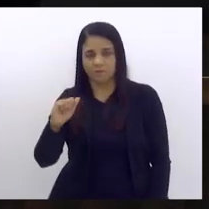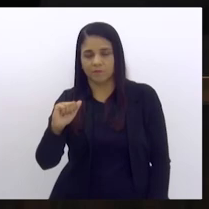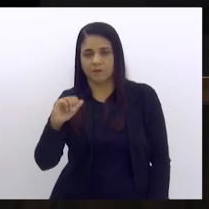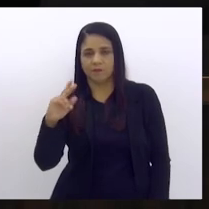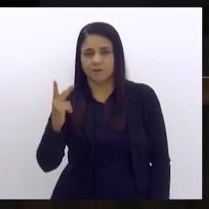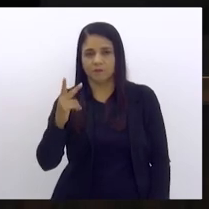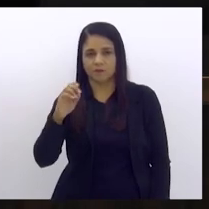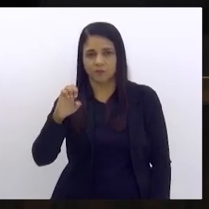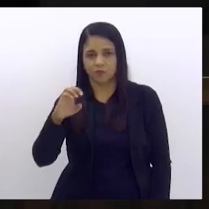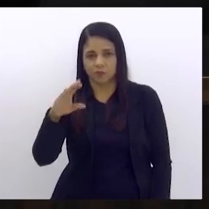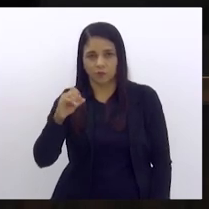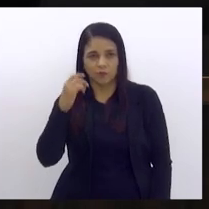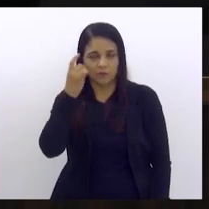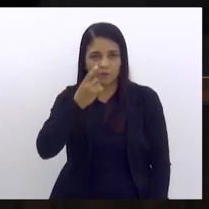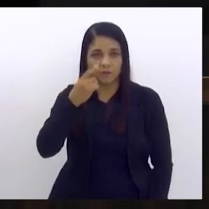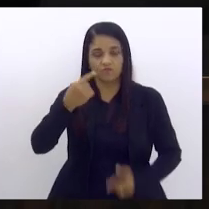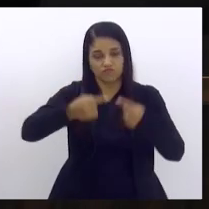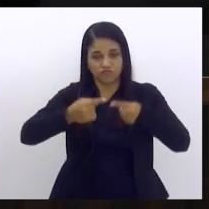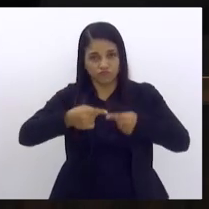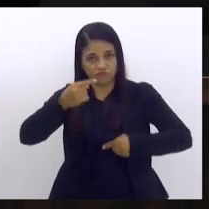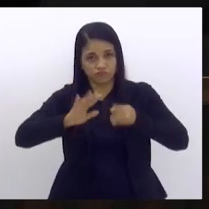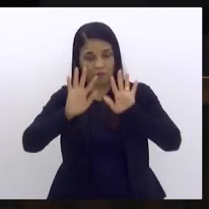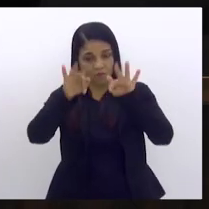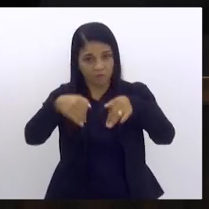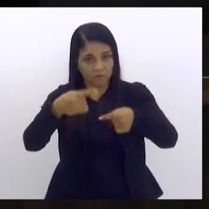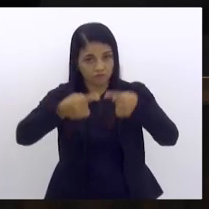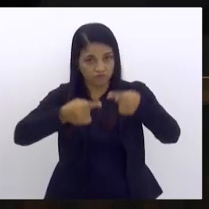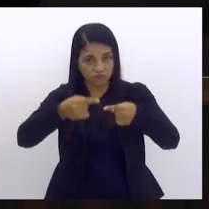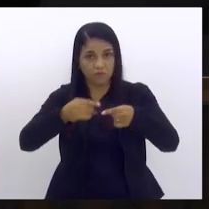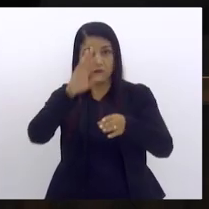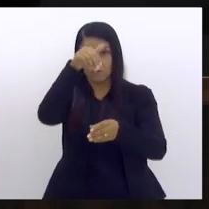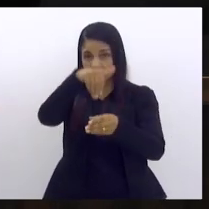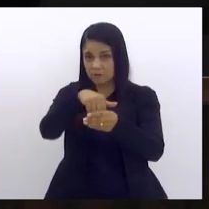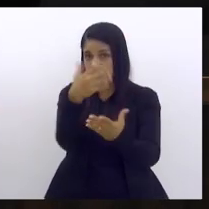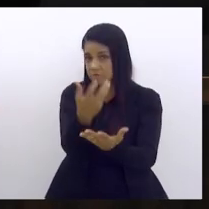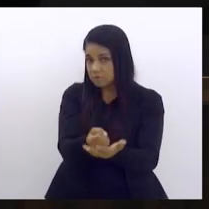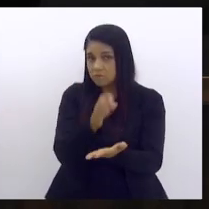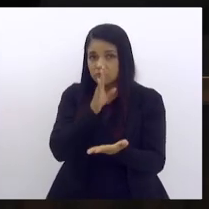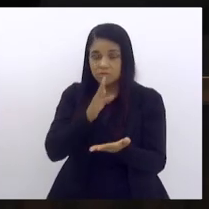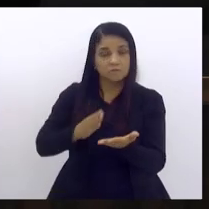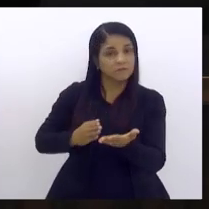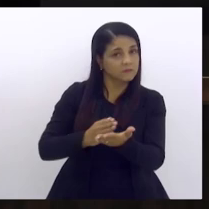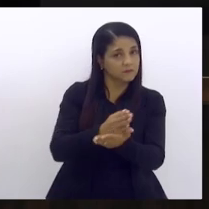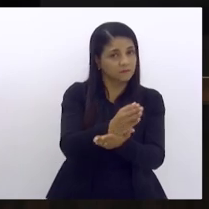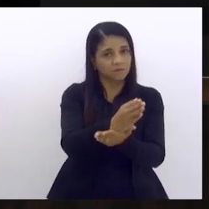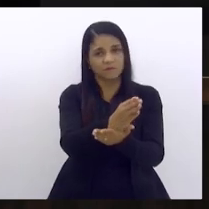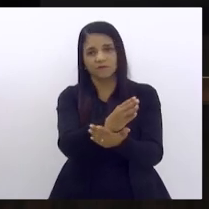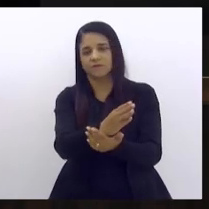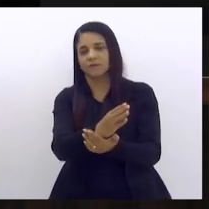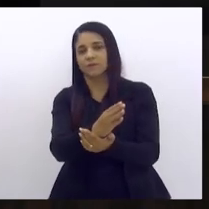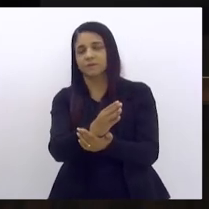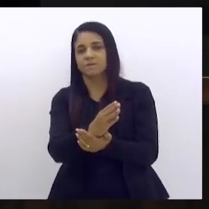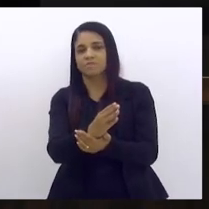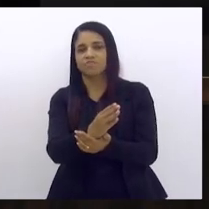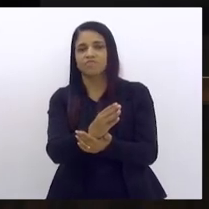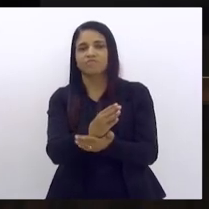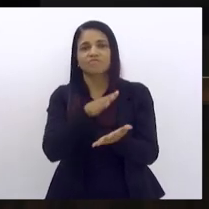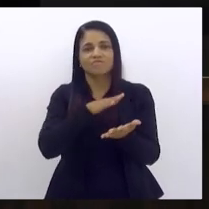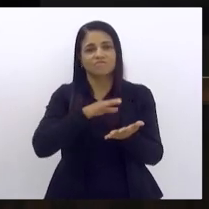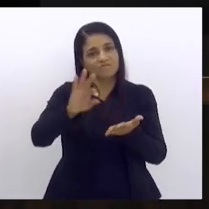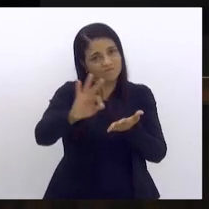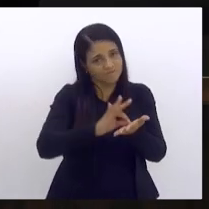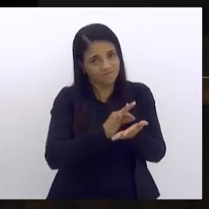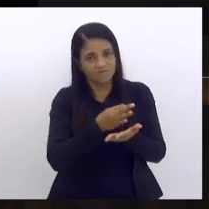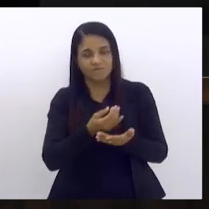discussão. Não havendo quem queira discutir, encerrada a discussão. Em votação, os senhores que aprovam permaneçam como estão. Aprovado, vai a